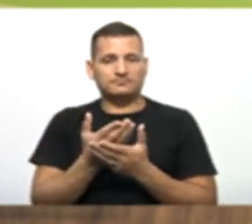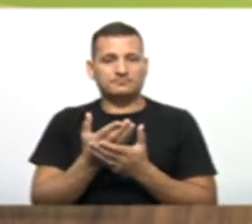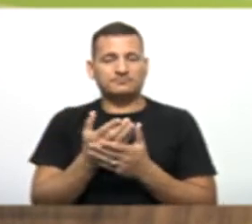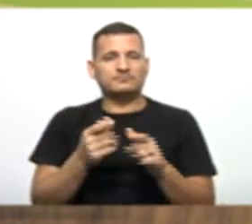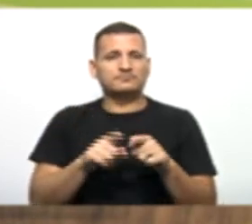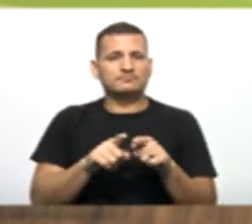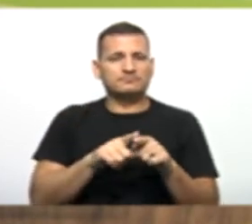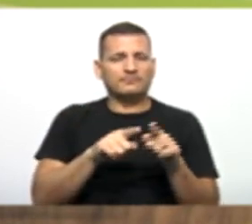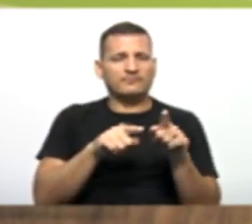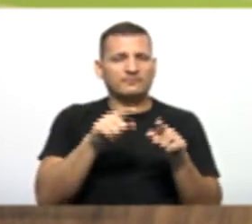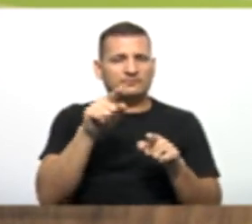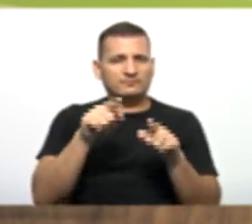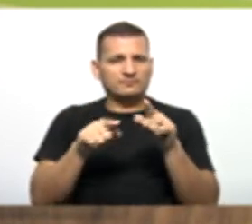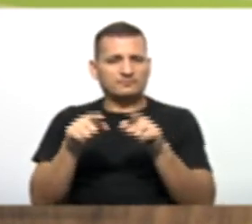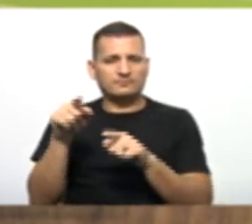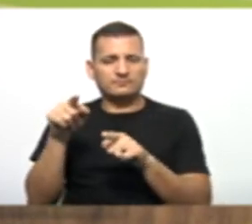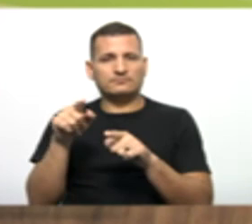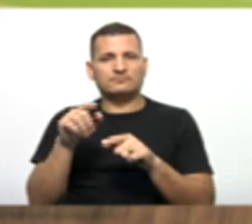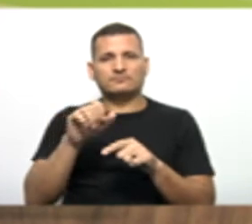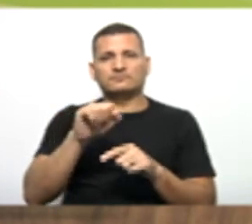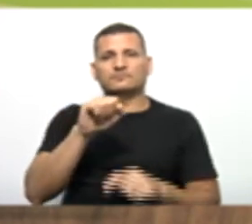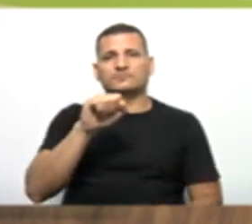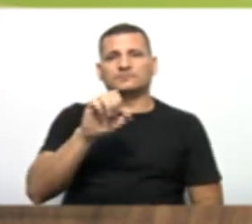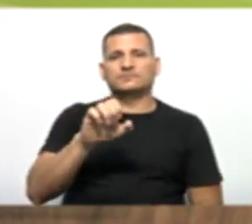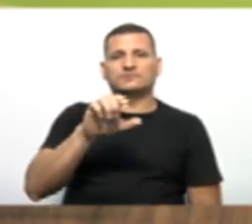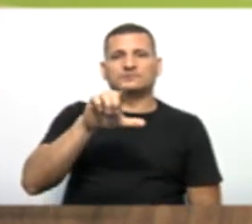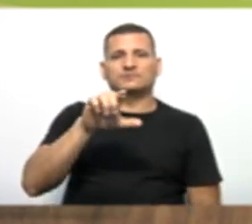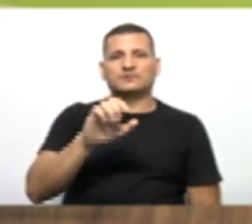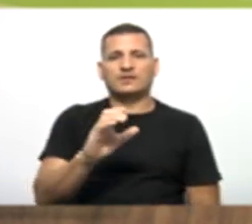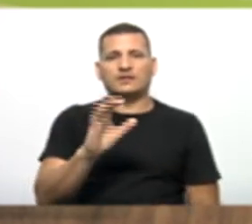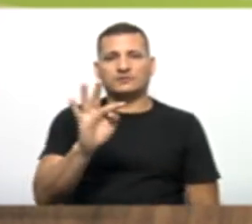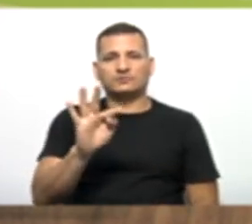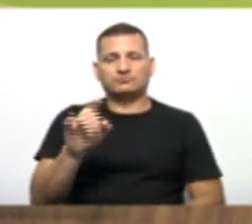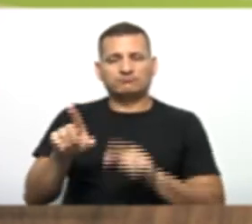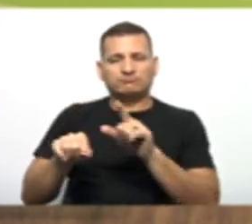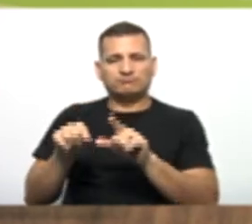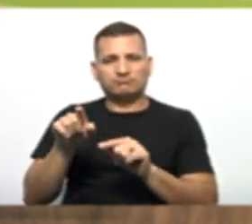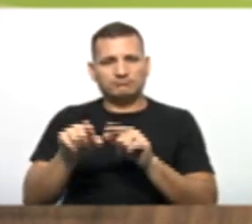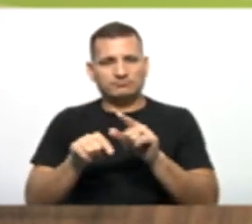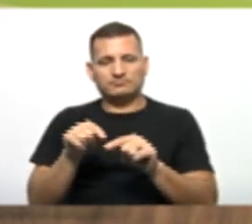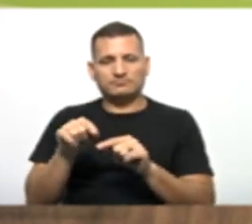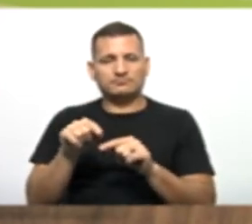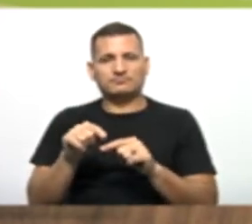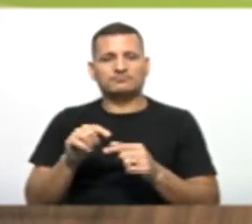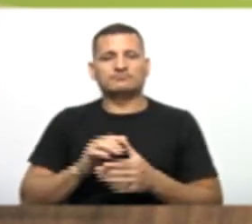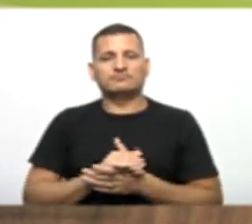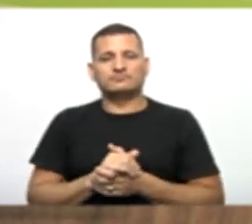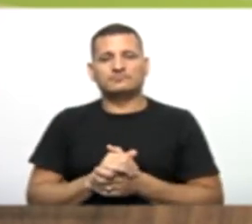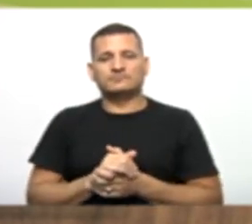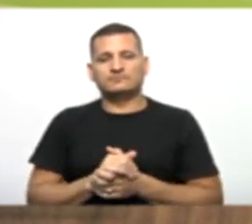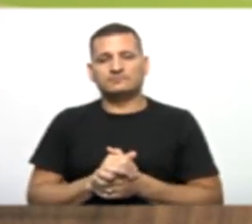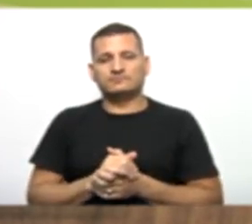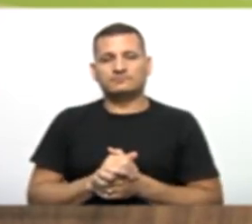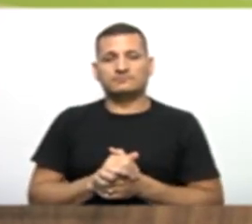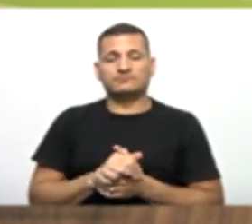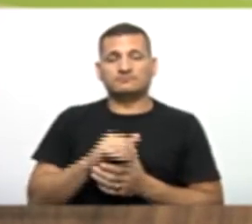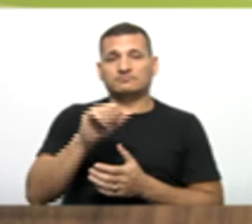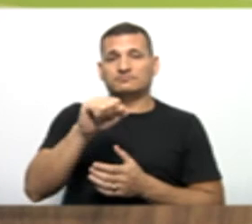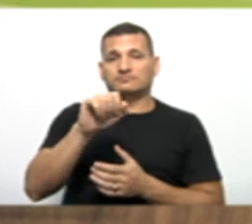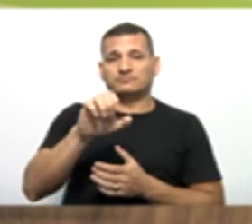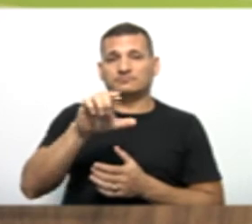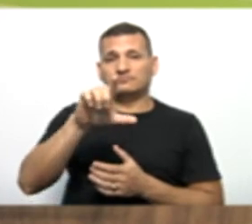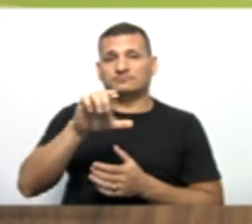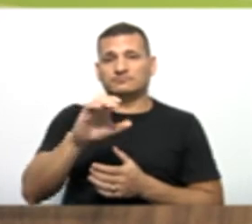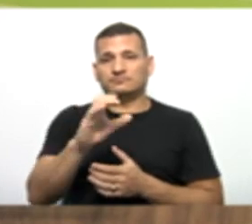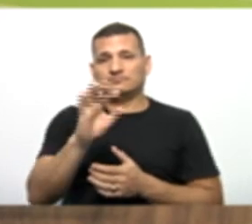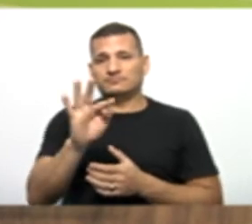variações desse select, né? Que hoje a gente está trabalhando, mostrando tudo. Mas o select, como o próprio nome já